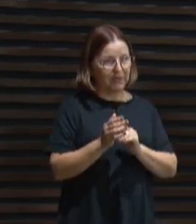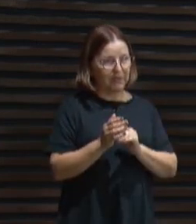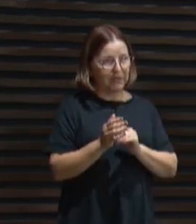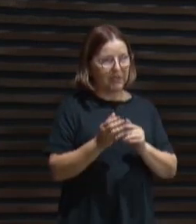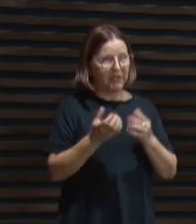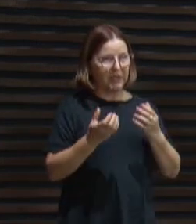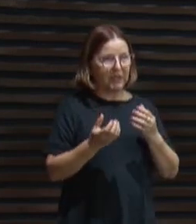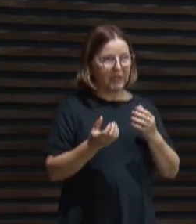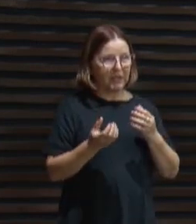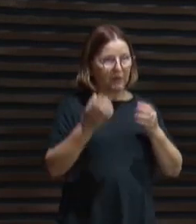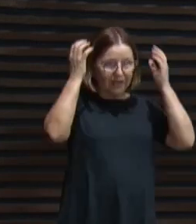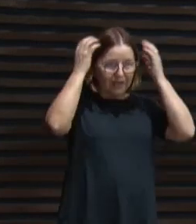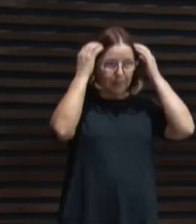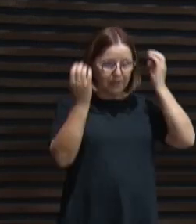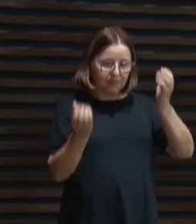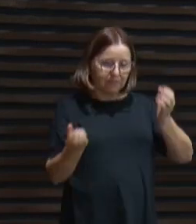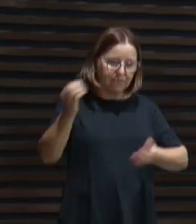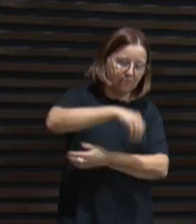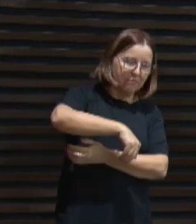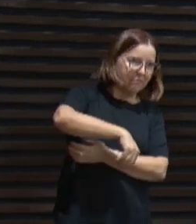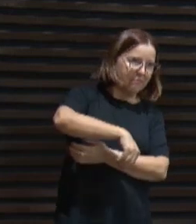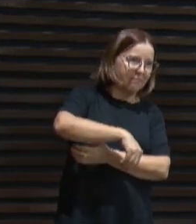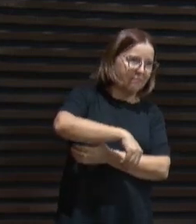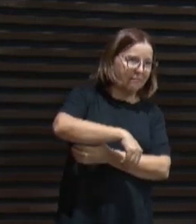uma bipolaridade?